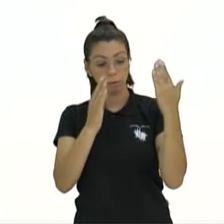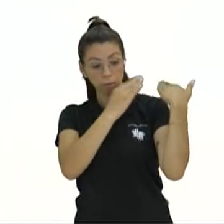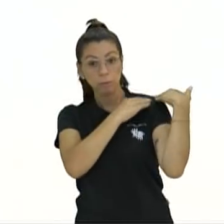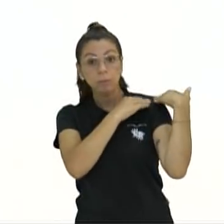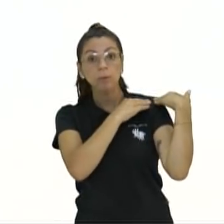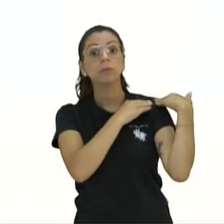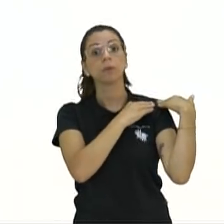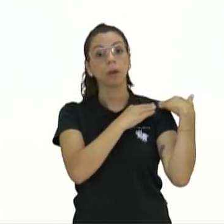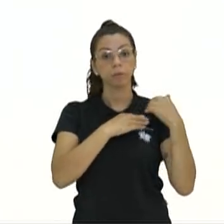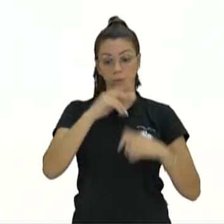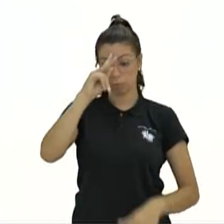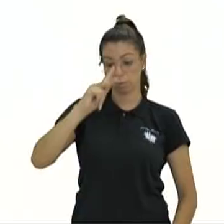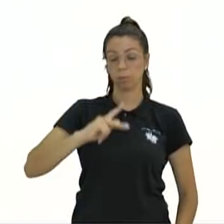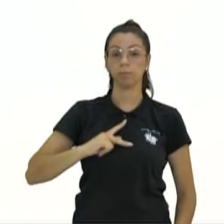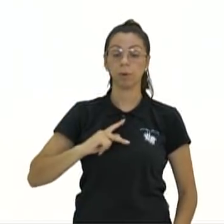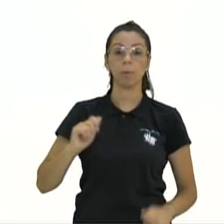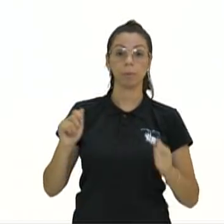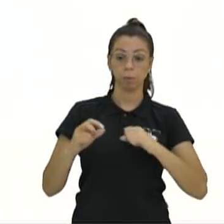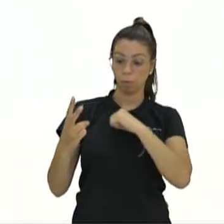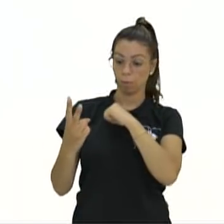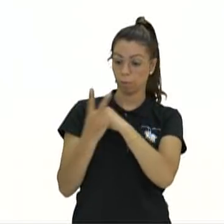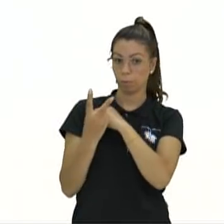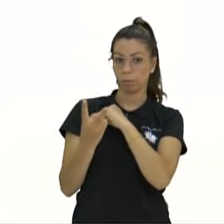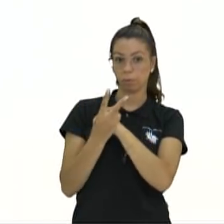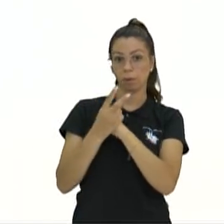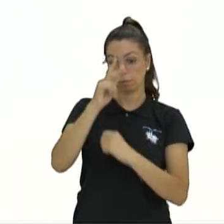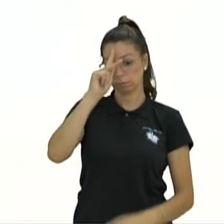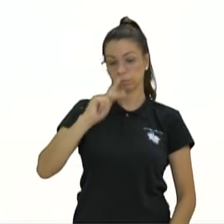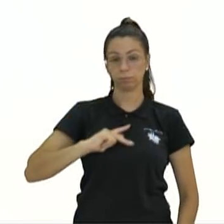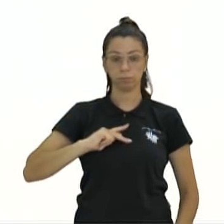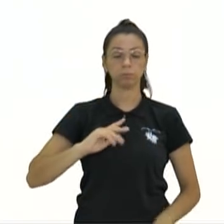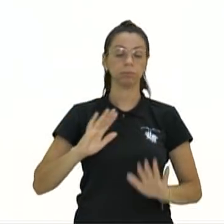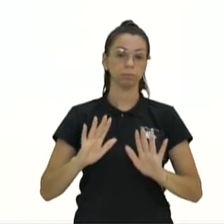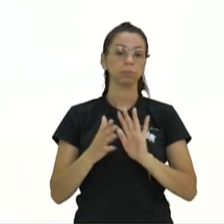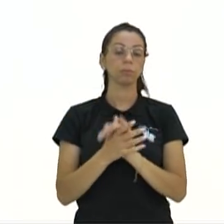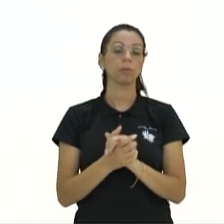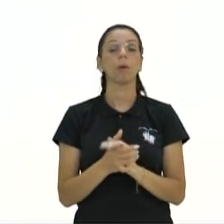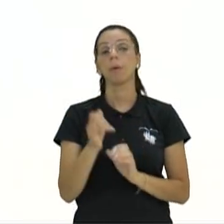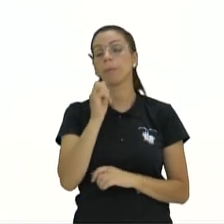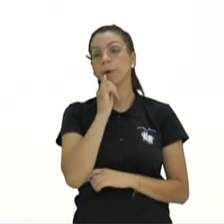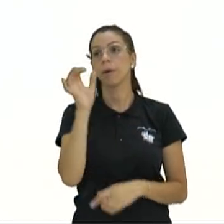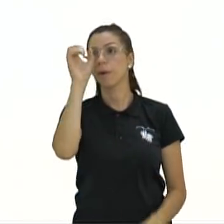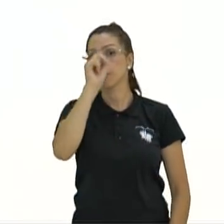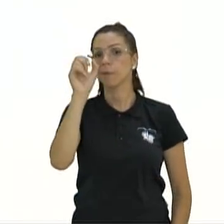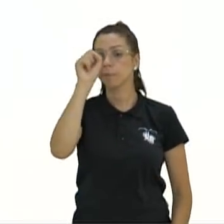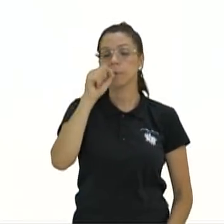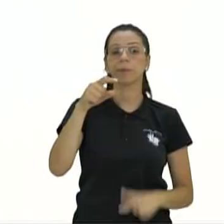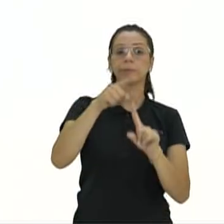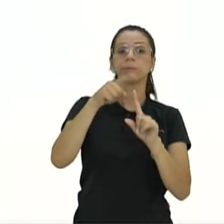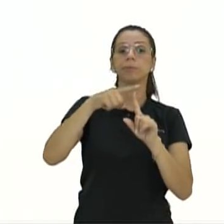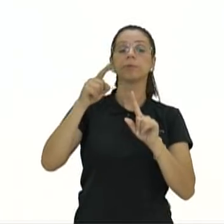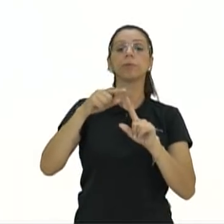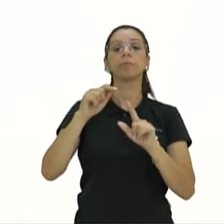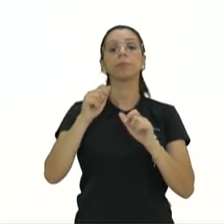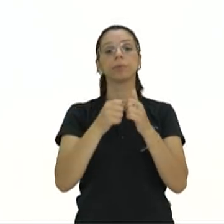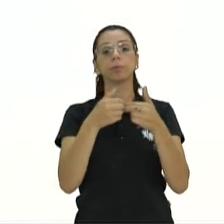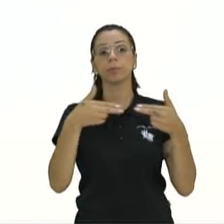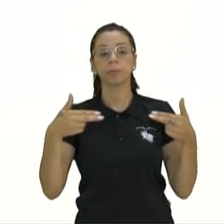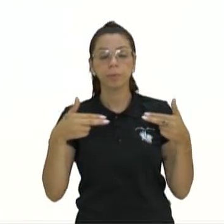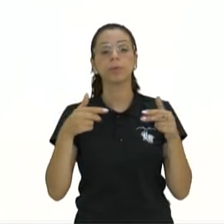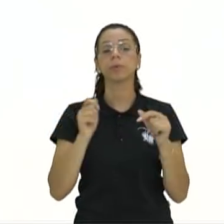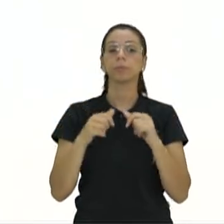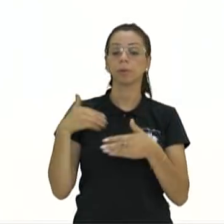responsável comigo, eu tenho que cuidar de mim. Então, quando eu aprendo esse tipo de esporte, eu acabo